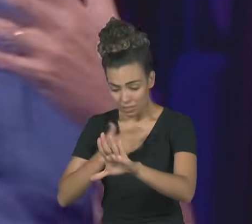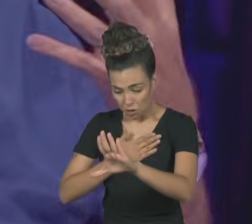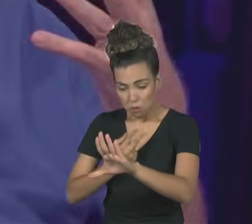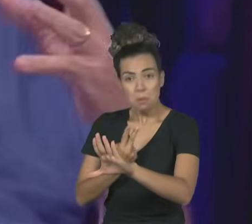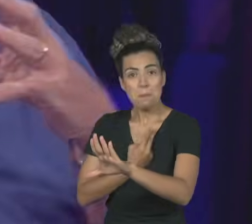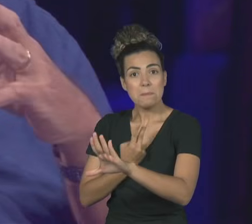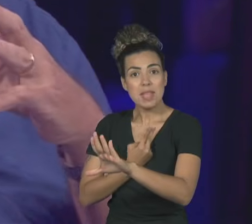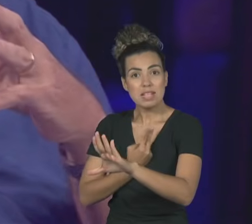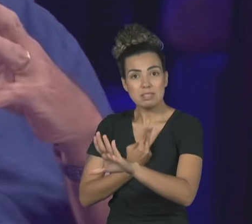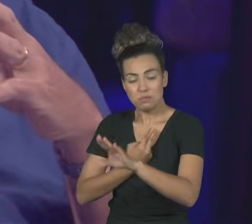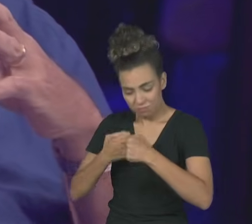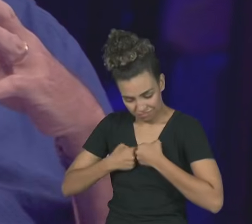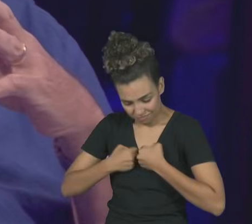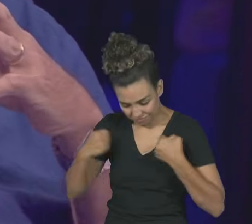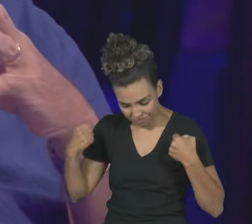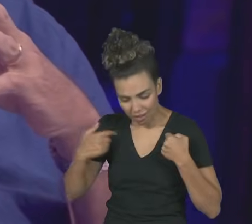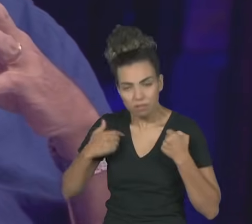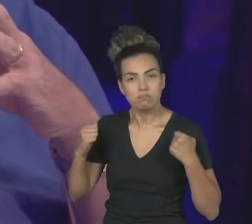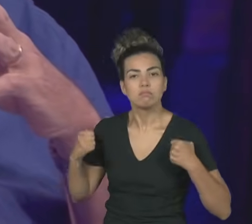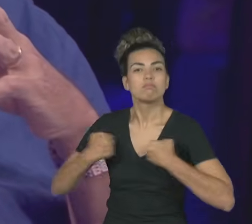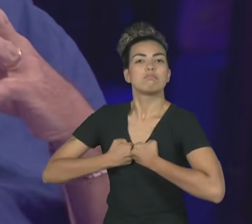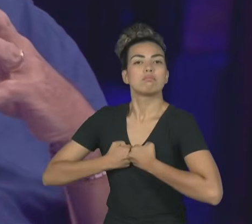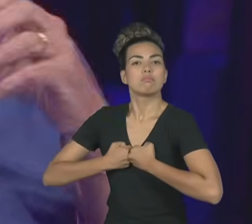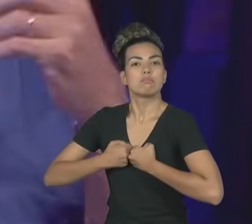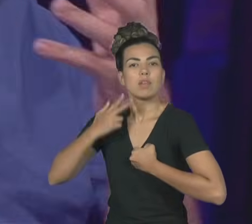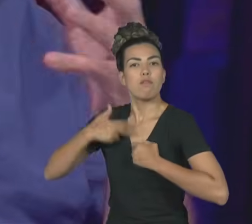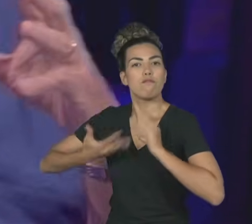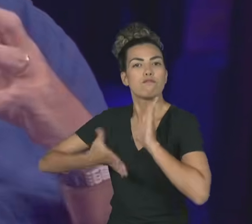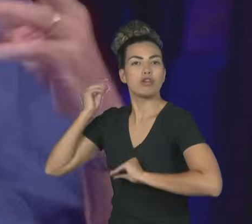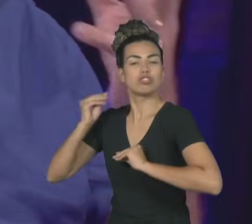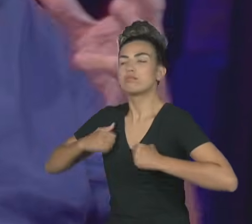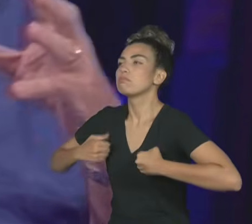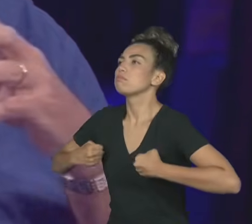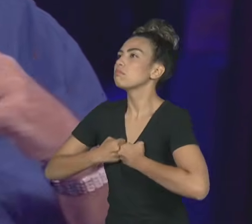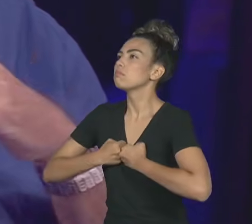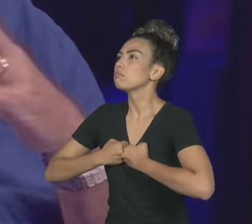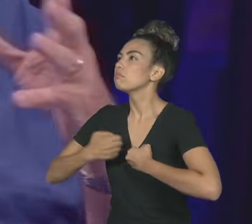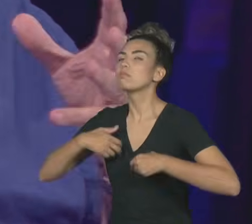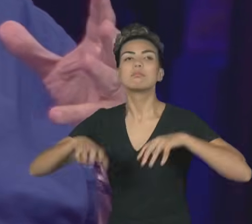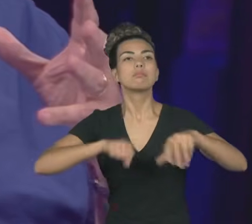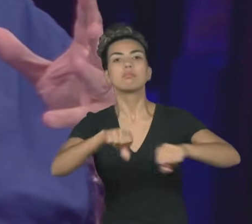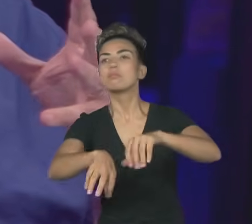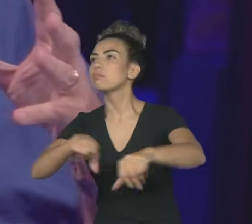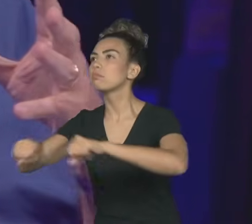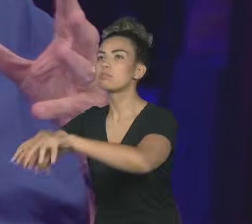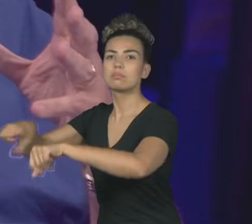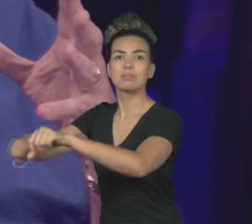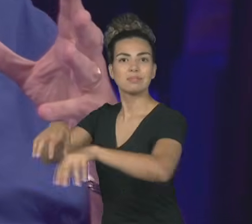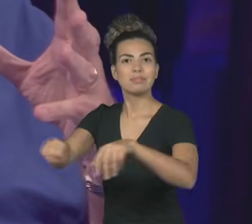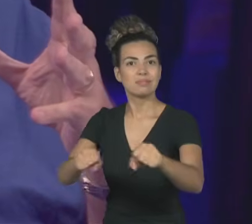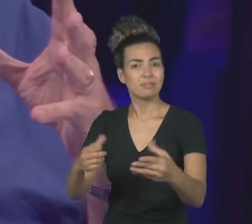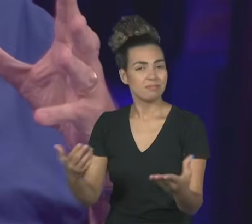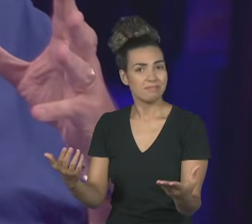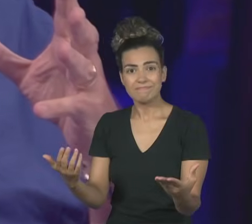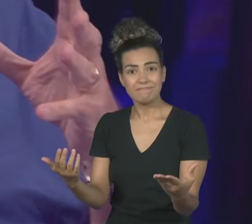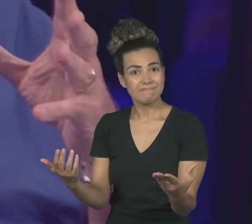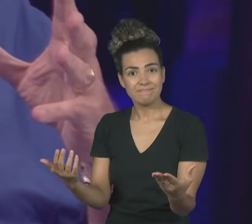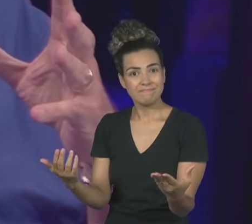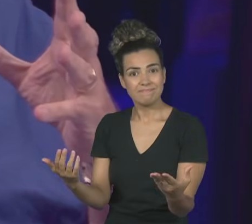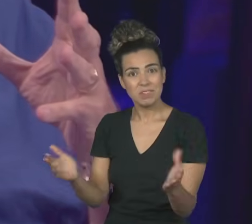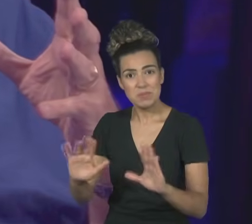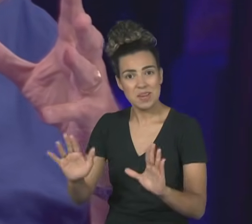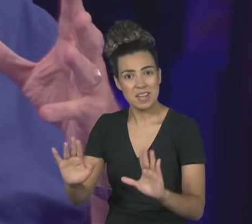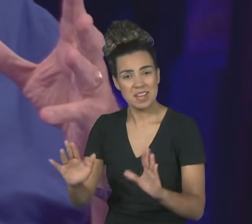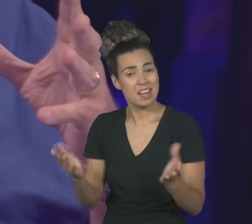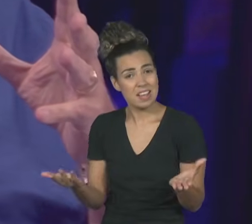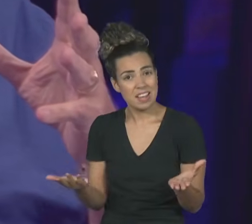que não é a felicidade, é a angústia. Né? Felicidade são momentos, são encontros, como você falou, é um rio, e a pergunta sobre o rio